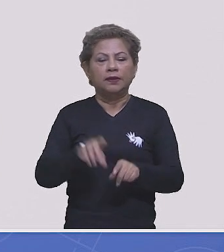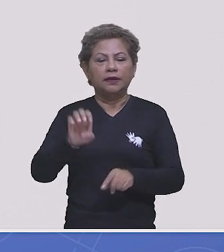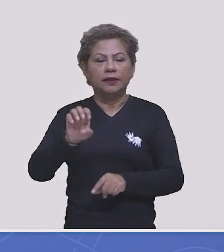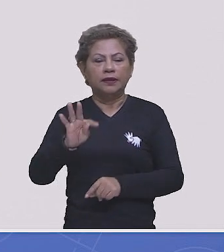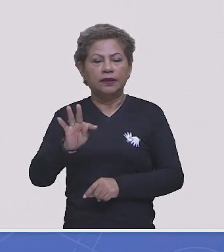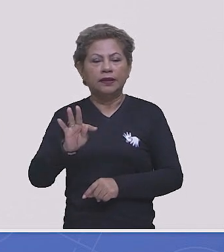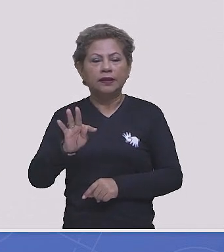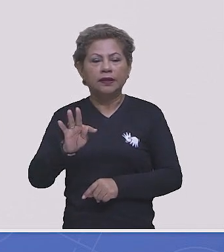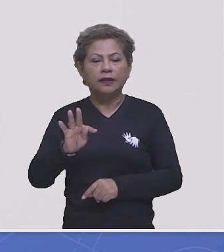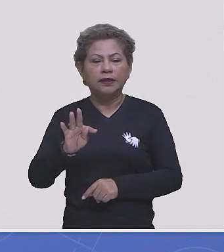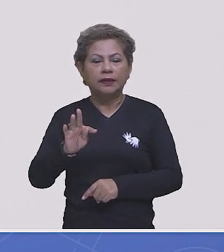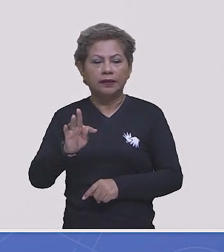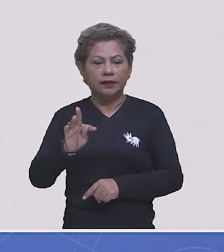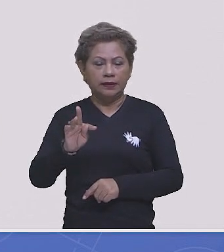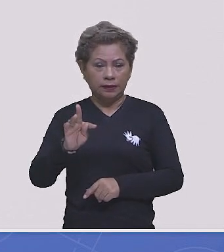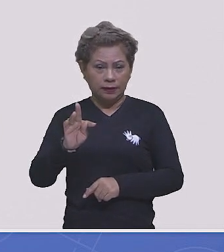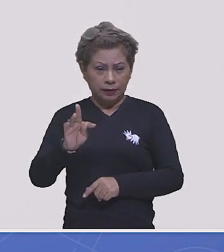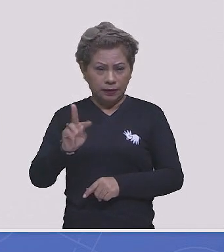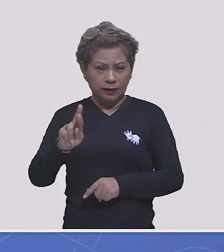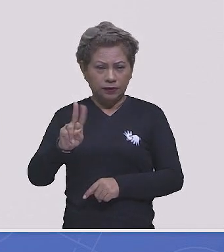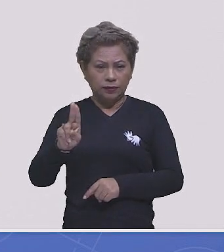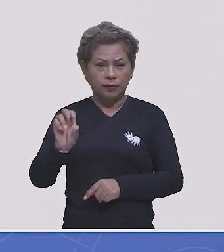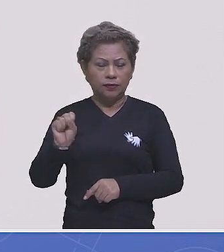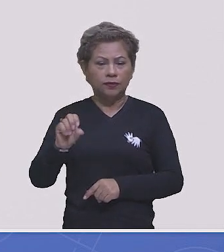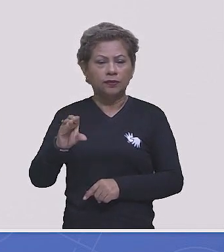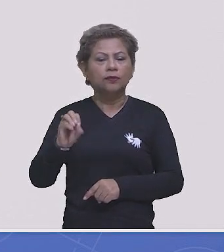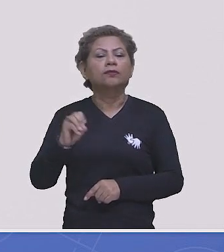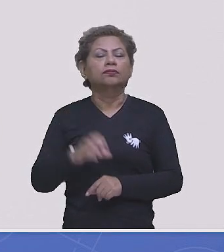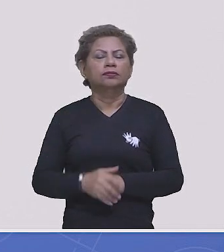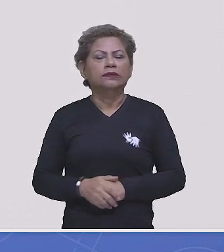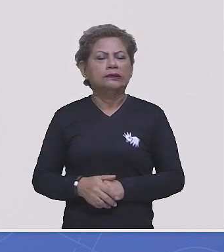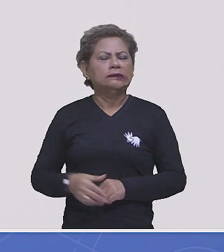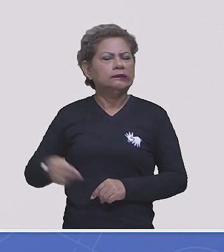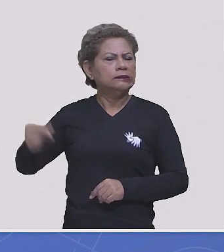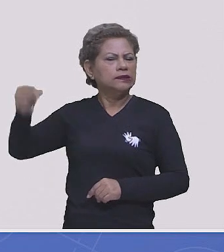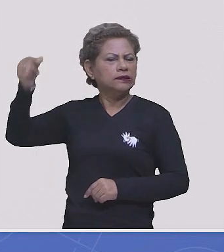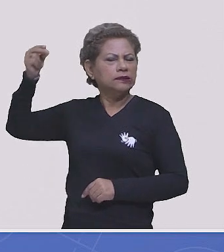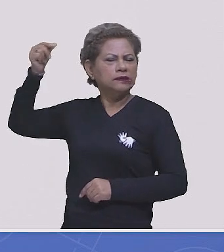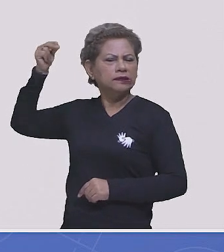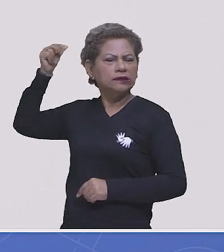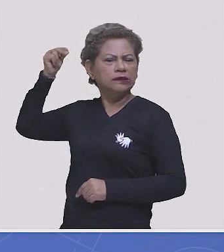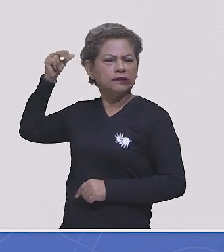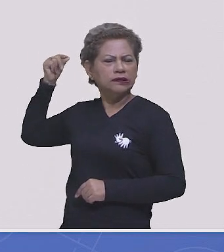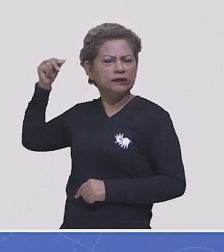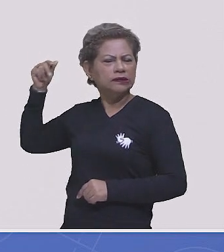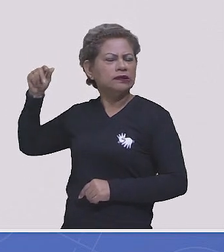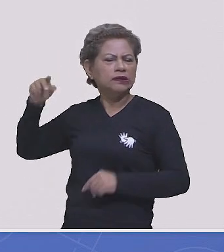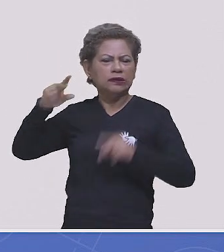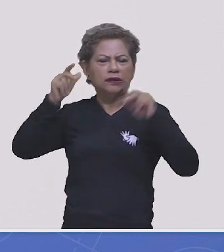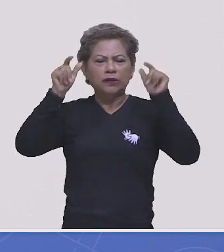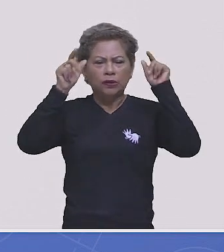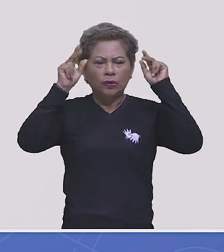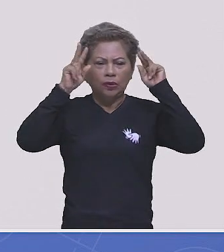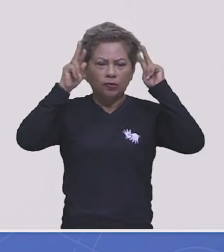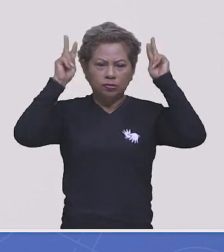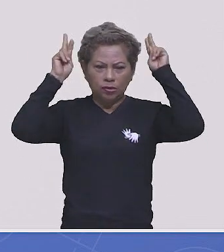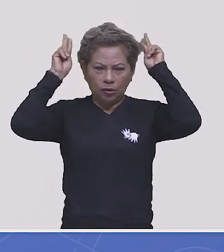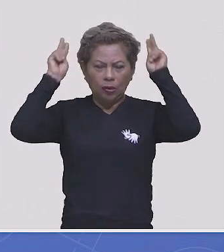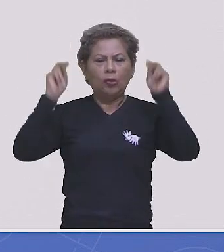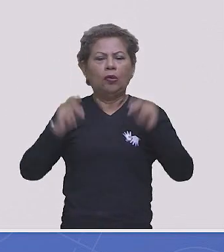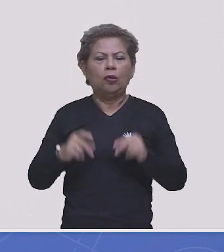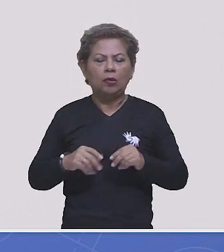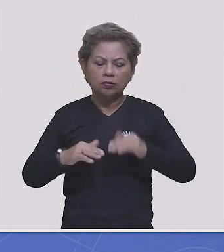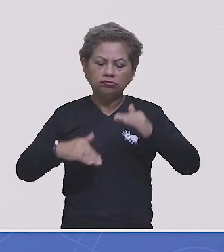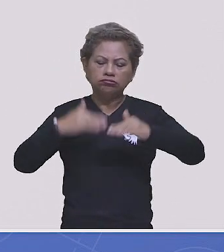da cultura de Roma. A Roma antiga, por sua vez, contribuiu grandemente para o desenvolvimento do